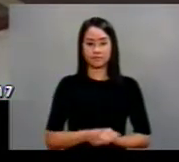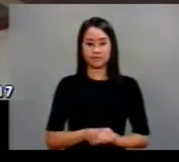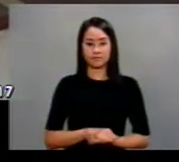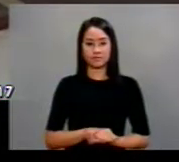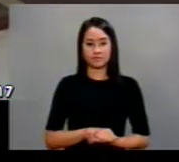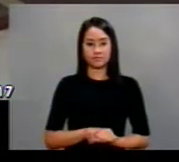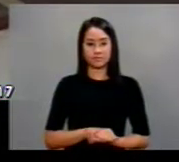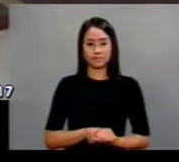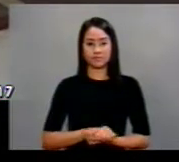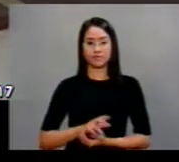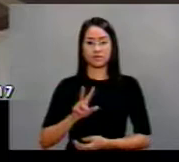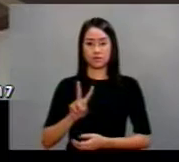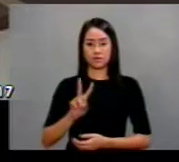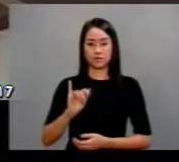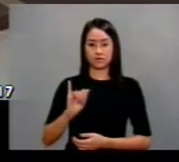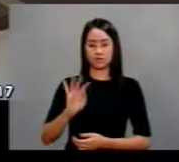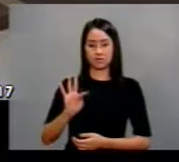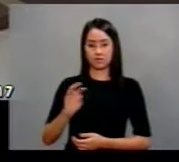a vitória